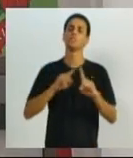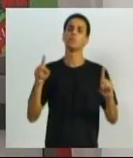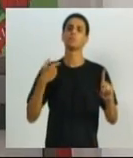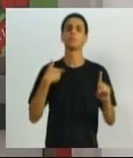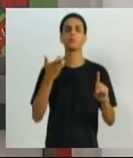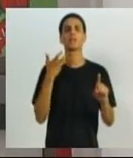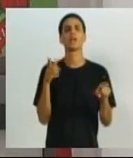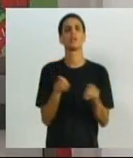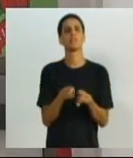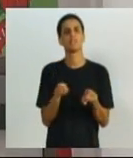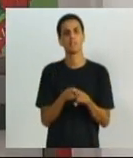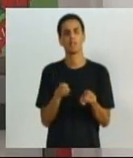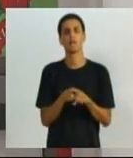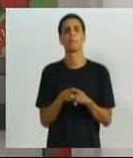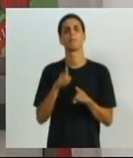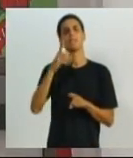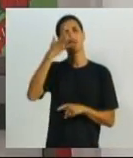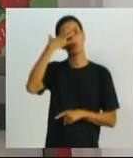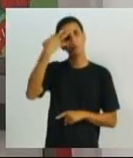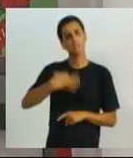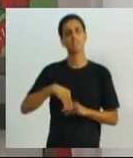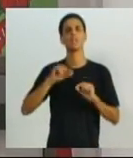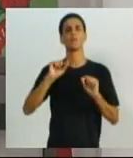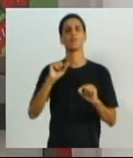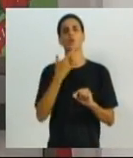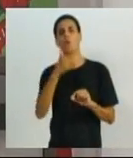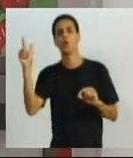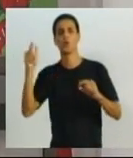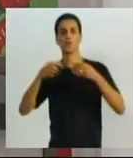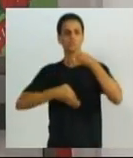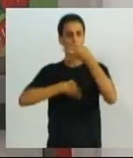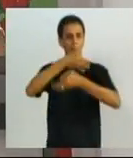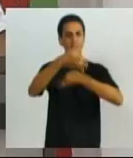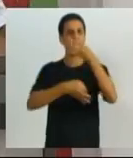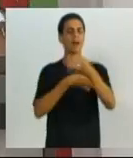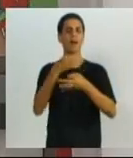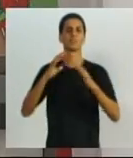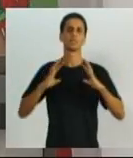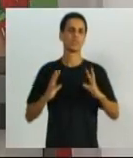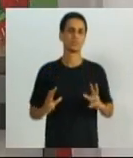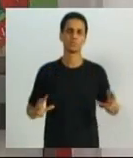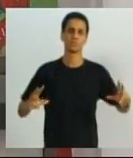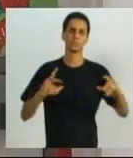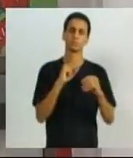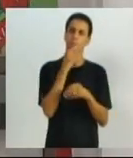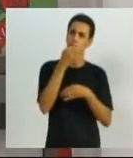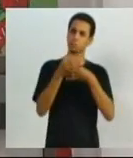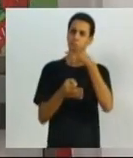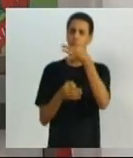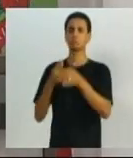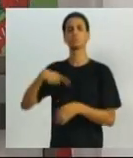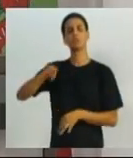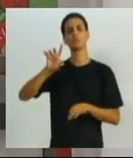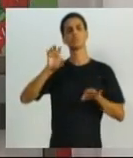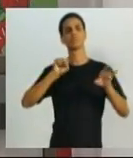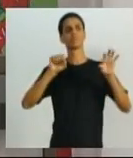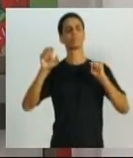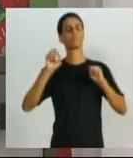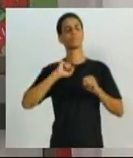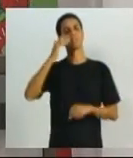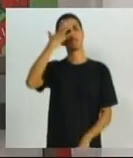também levar em consideração todas as demais falas aqui, de todas elas a gente pôde captar e